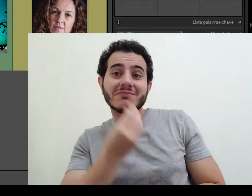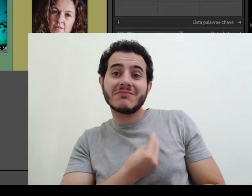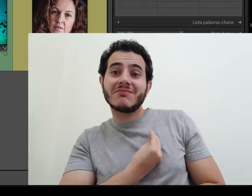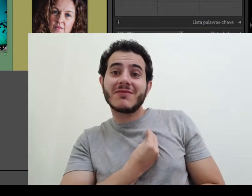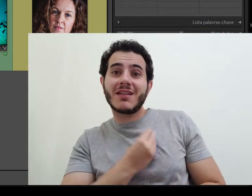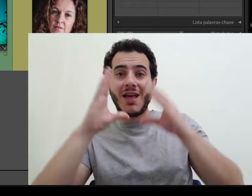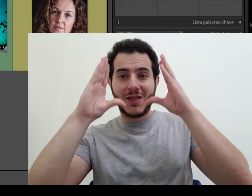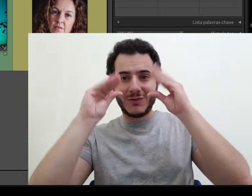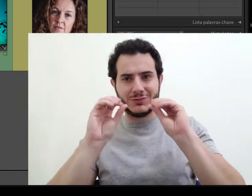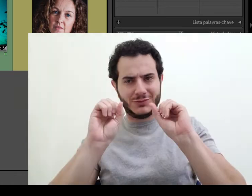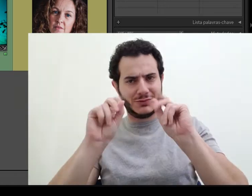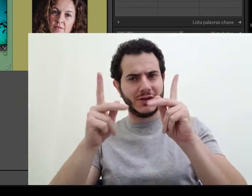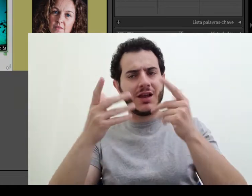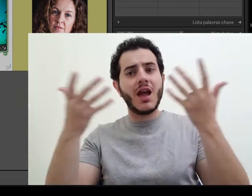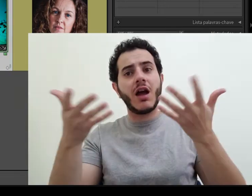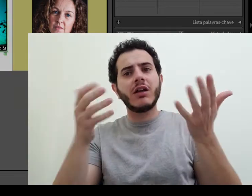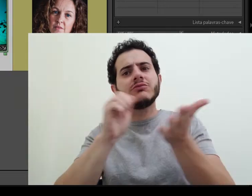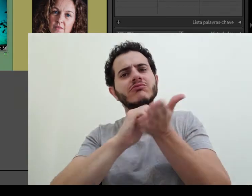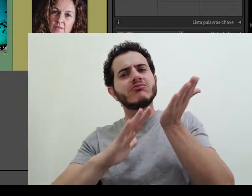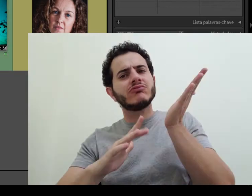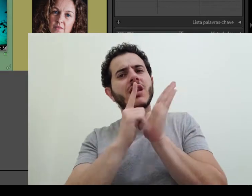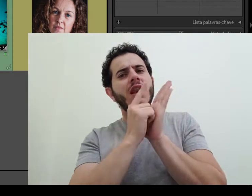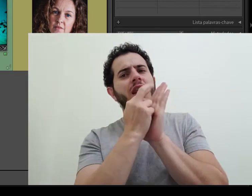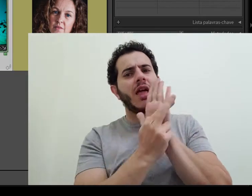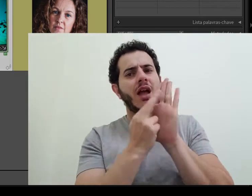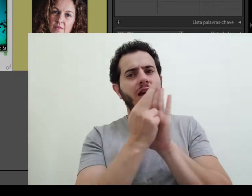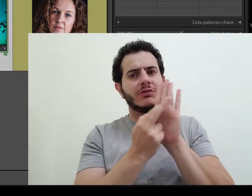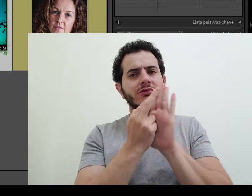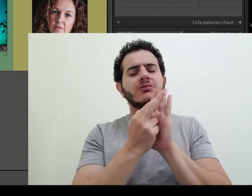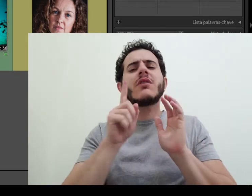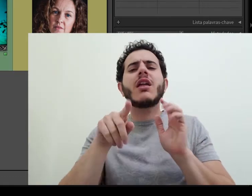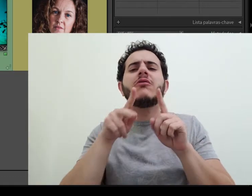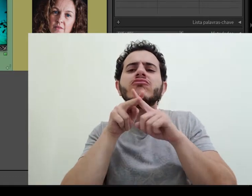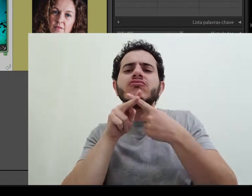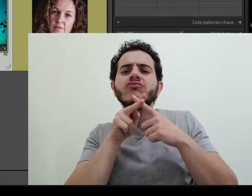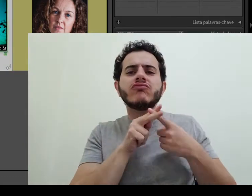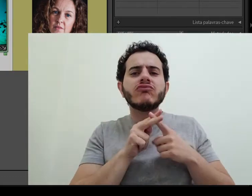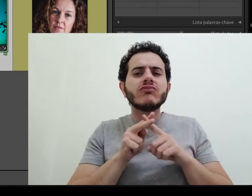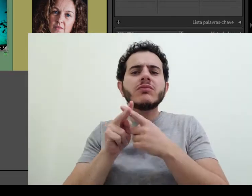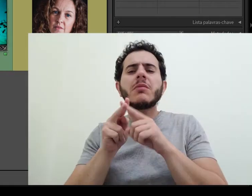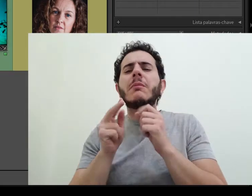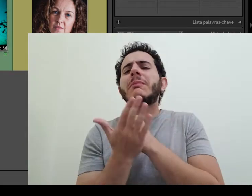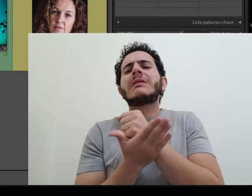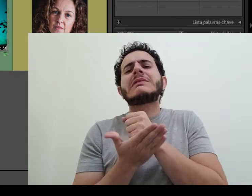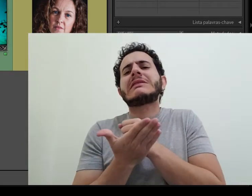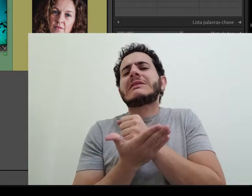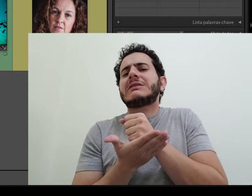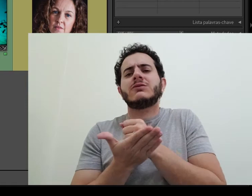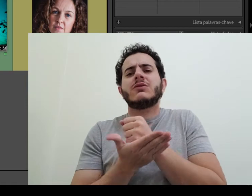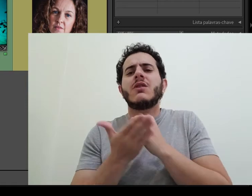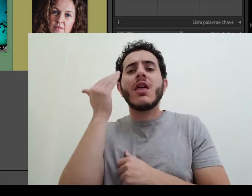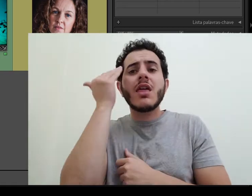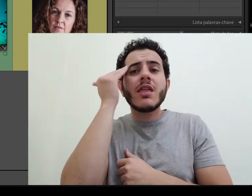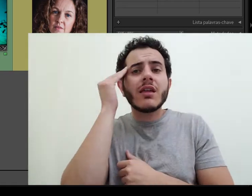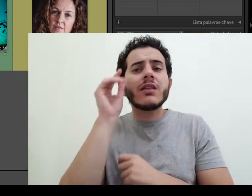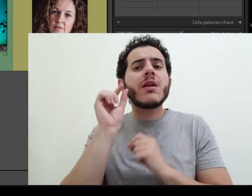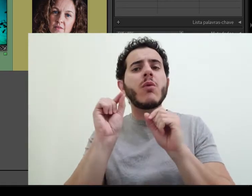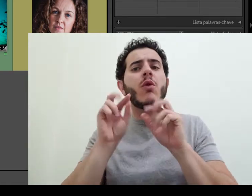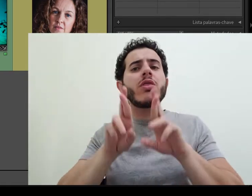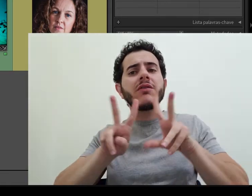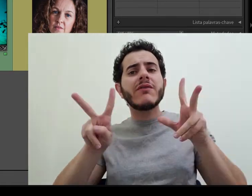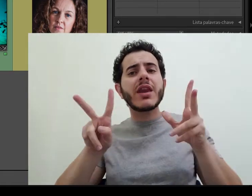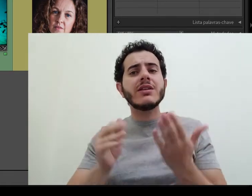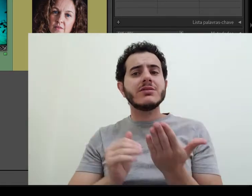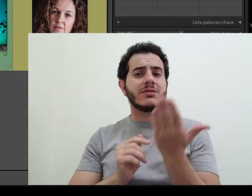Lightroom. Agora é o exercício, a gente vai fazer um exercício de ajustes básicos na foto e entender um pouco a diferença entre